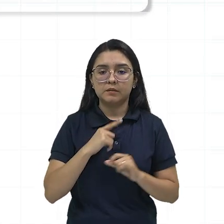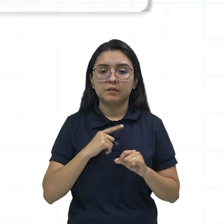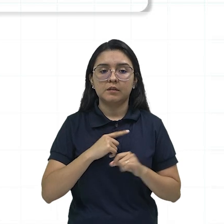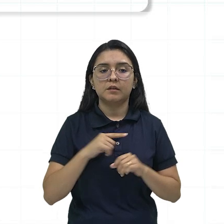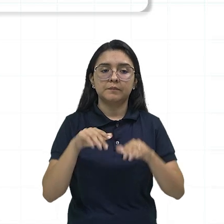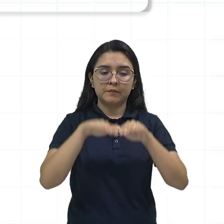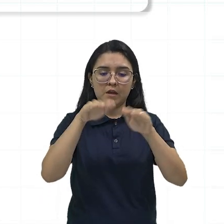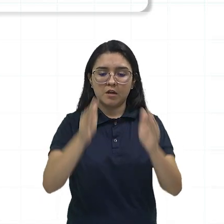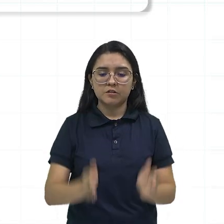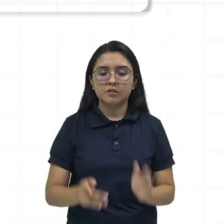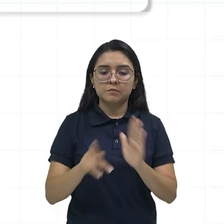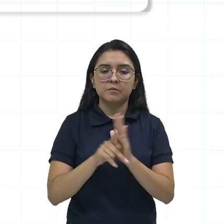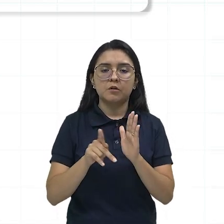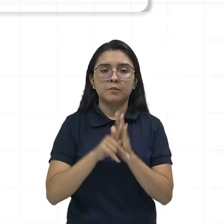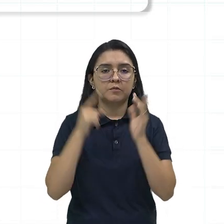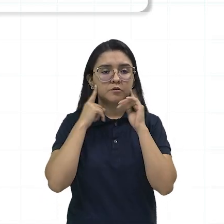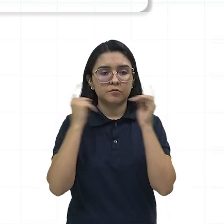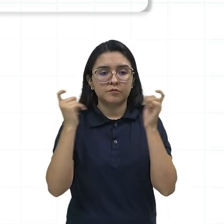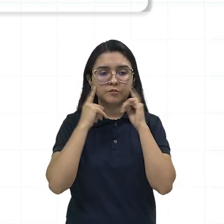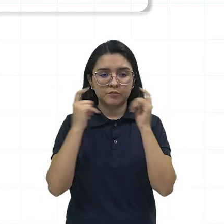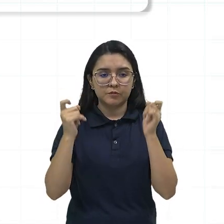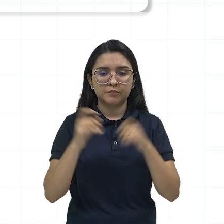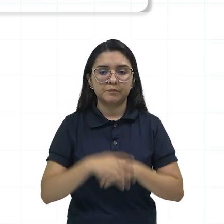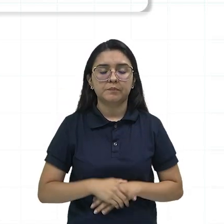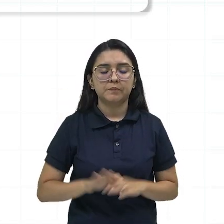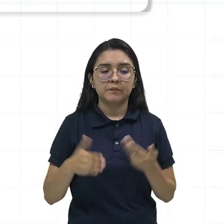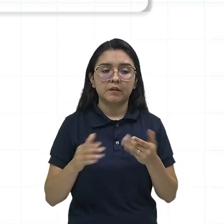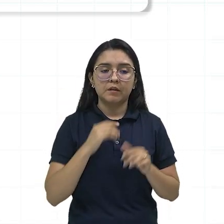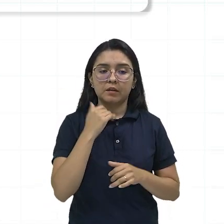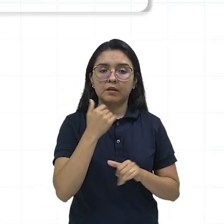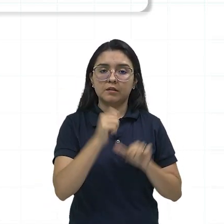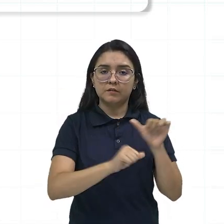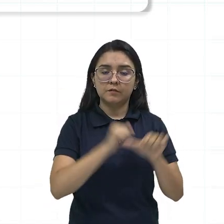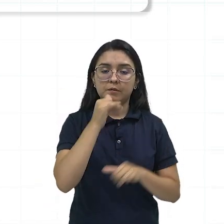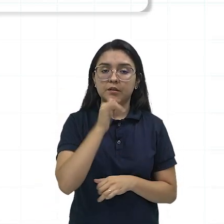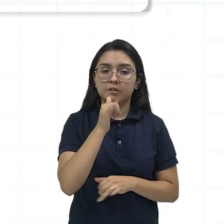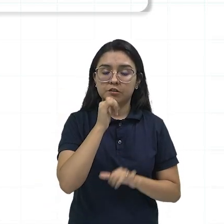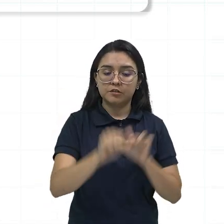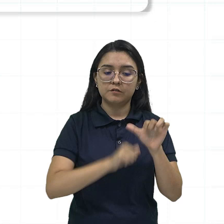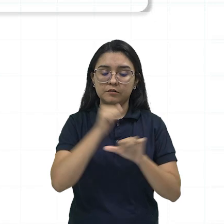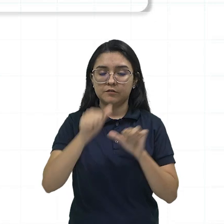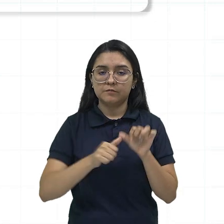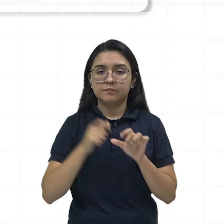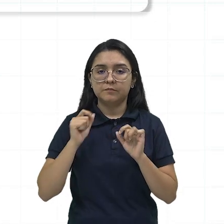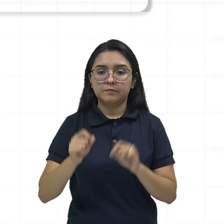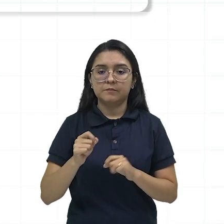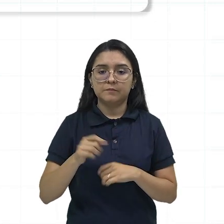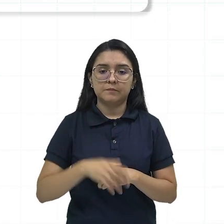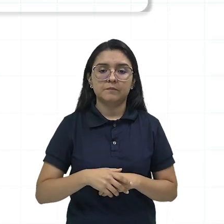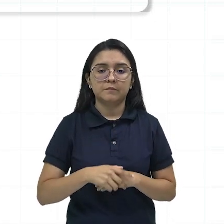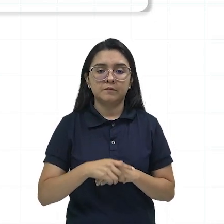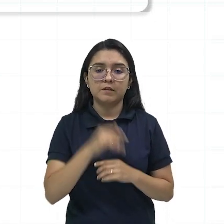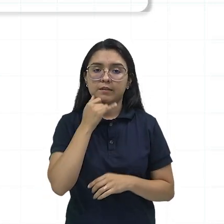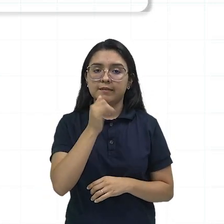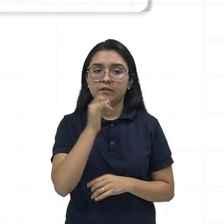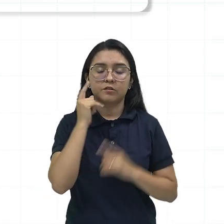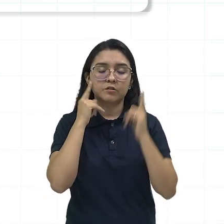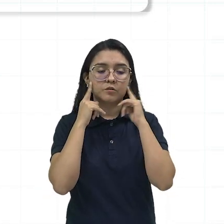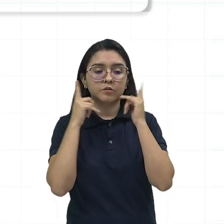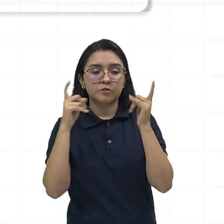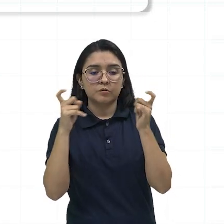caixas de som, né? Que é a transformação de energia elétrica em energia sonora.